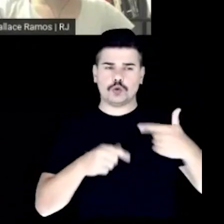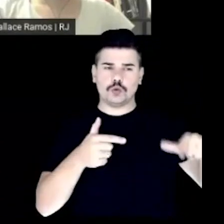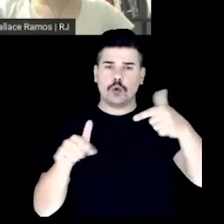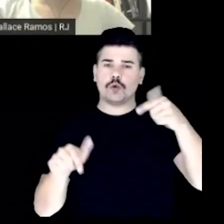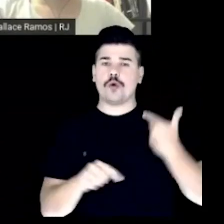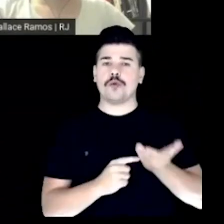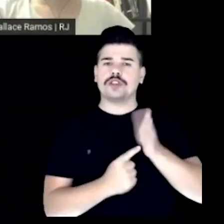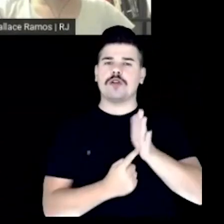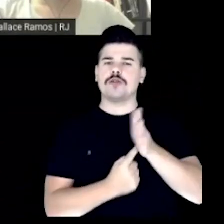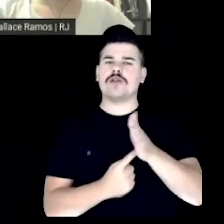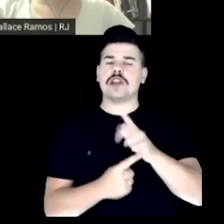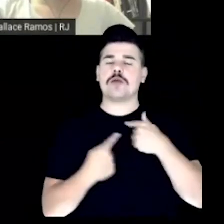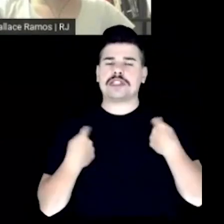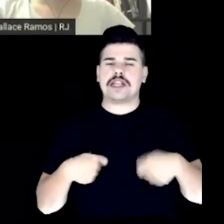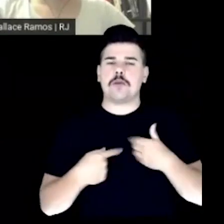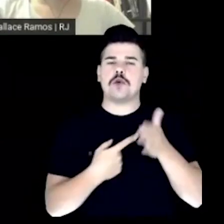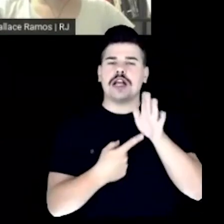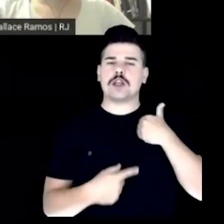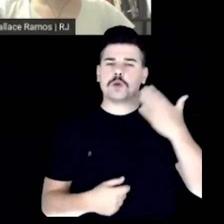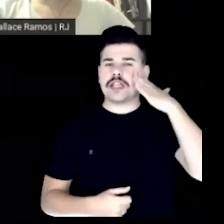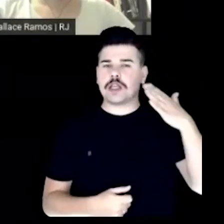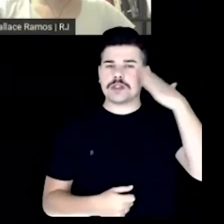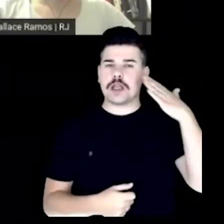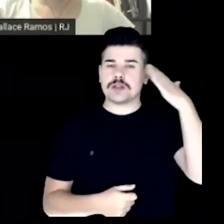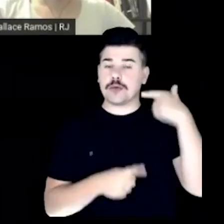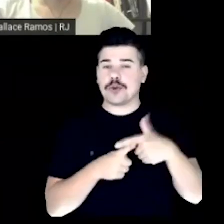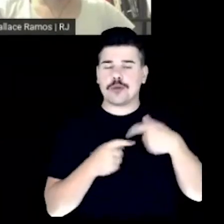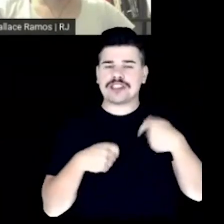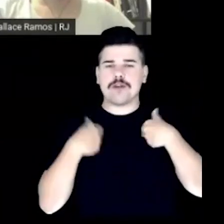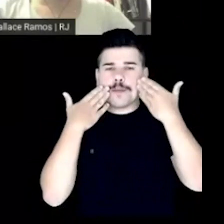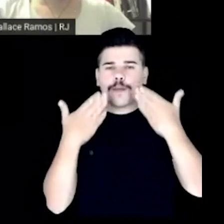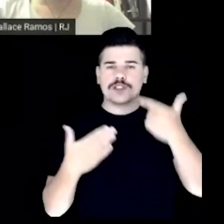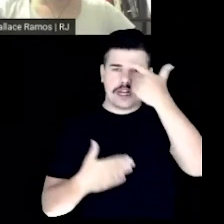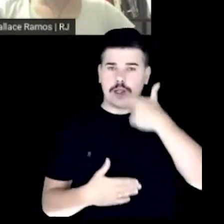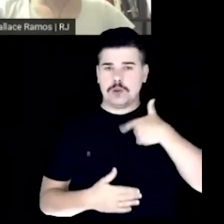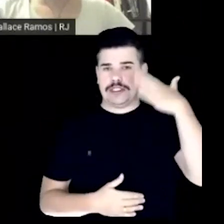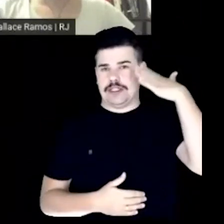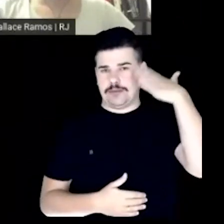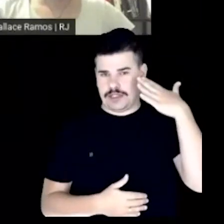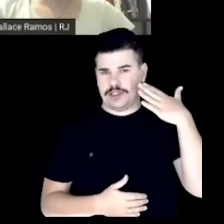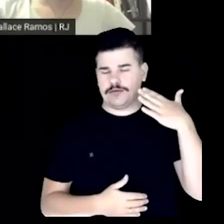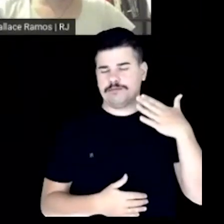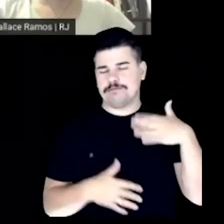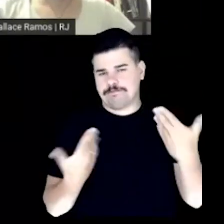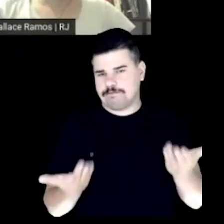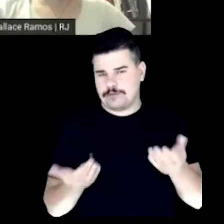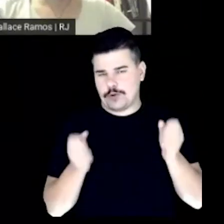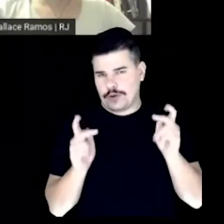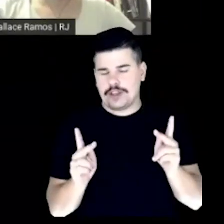porque eu tinha uma necessidade muito grande de mostrar que eu sabia as coisas e que eu era uma autora adulta e séria. Certo. E,